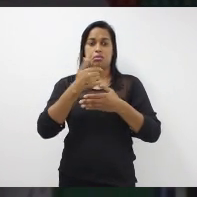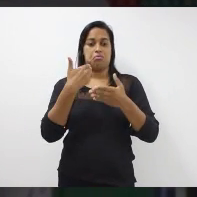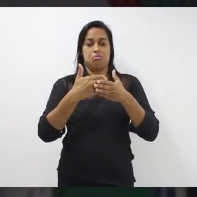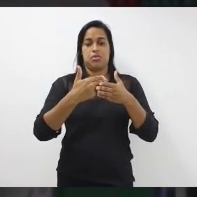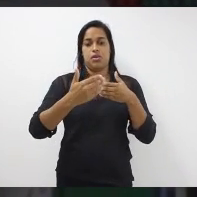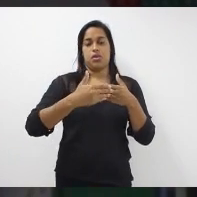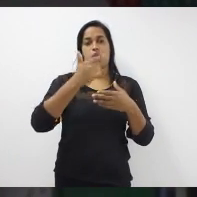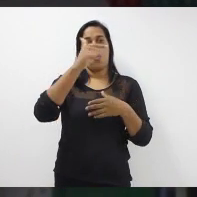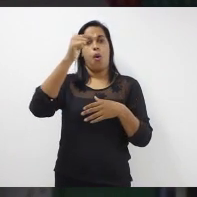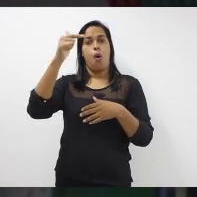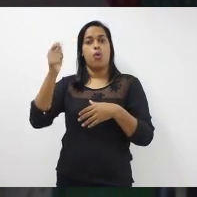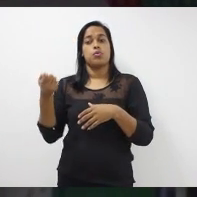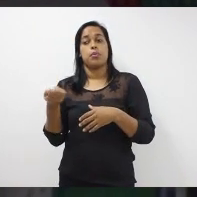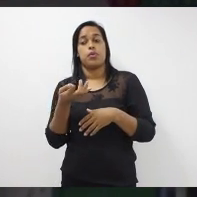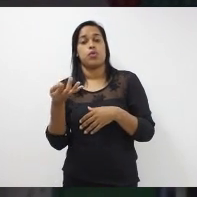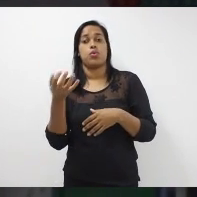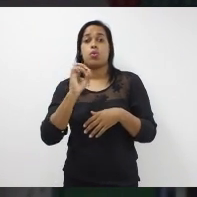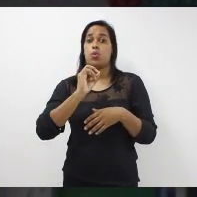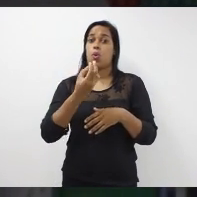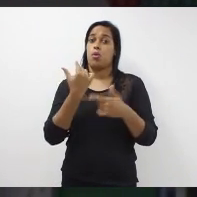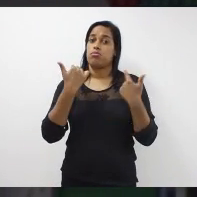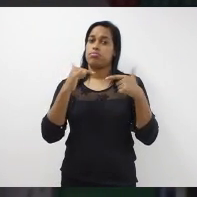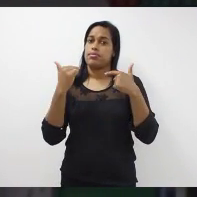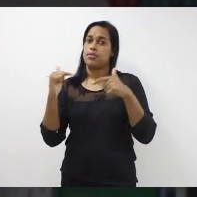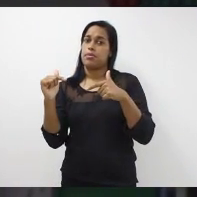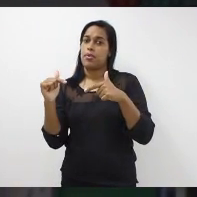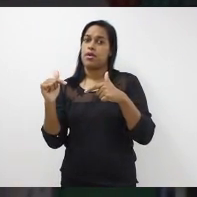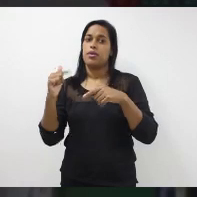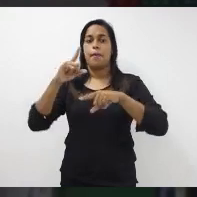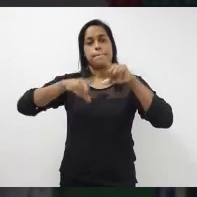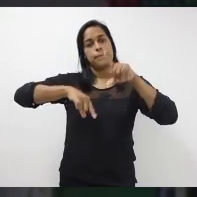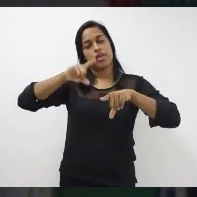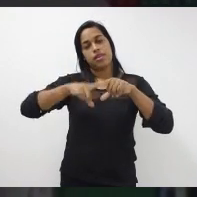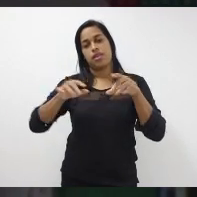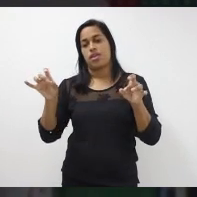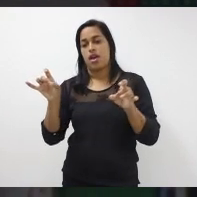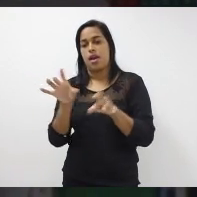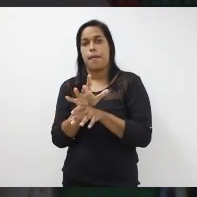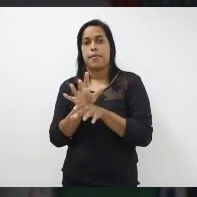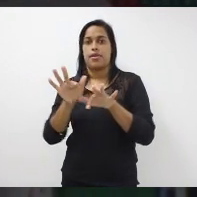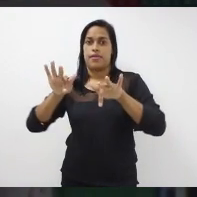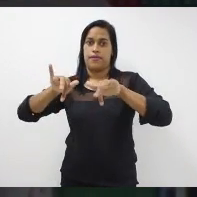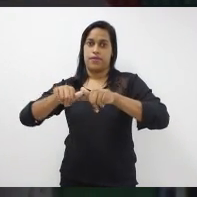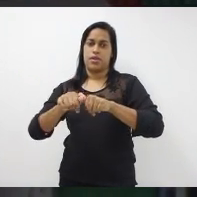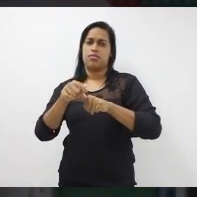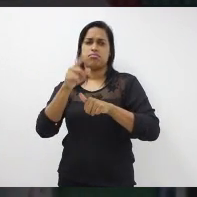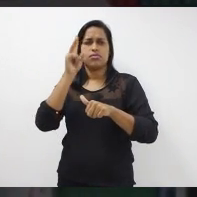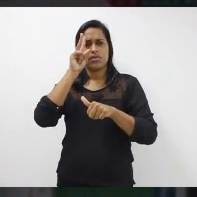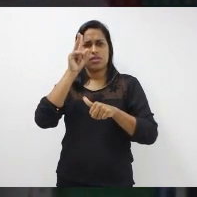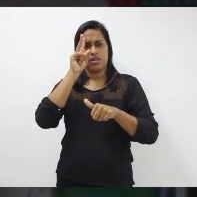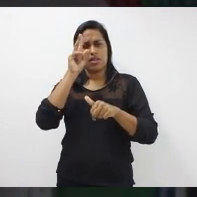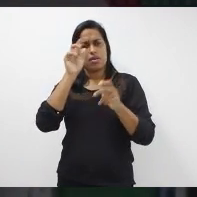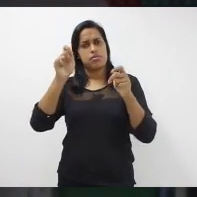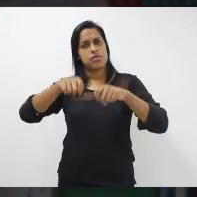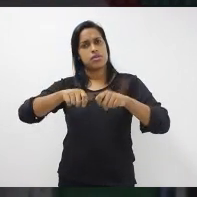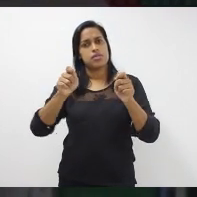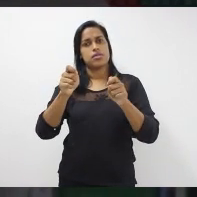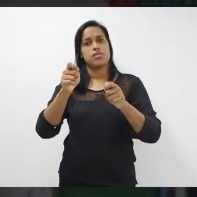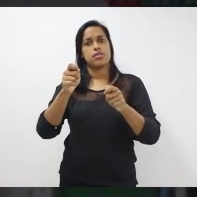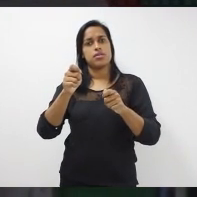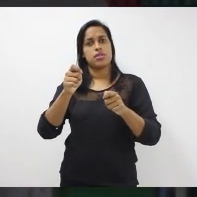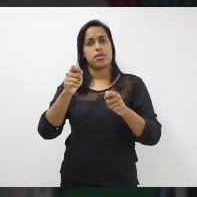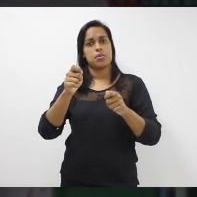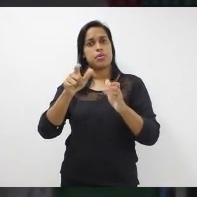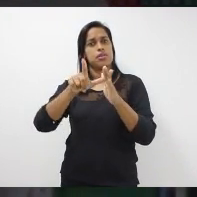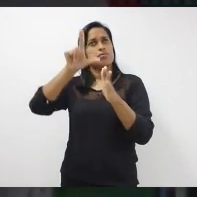outro produto ou serviço, como os itens acabados ou produto final. Por exemplo, lembra que nenhuma das